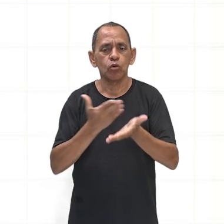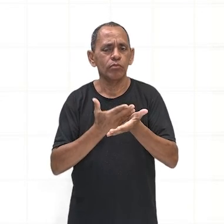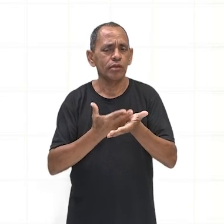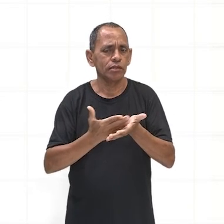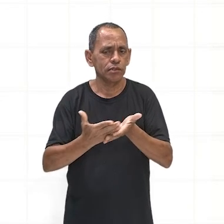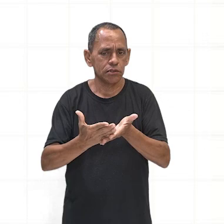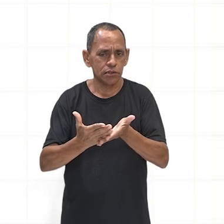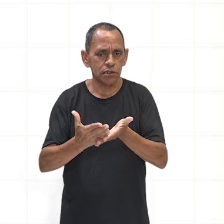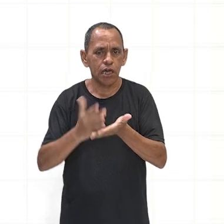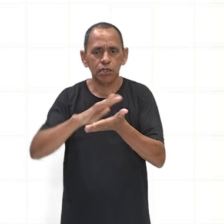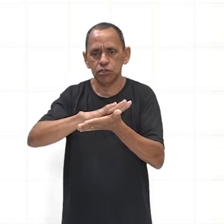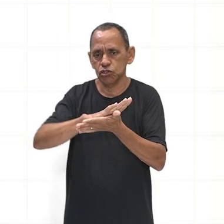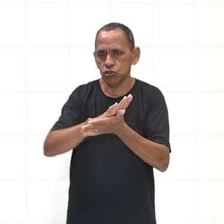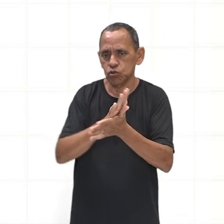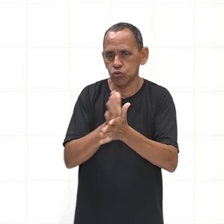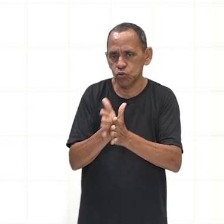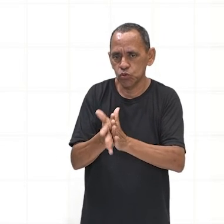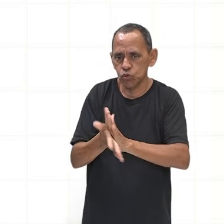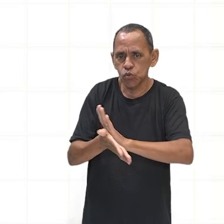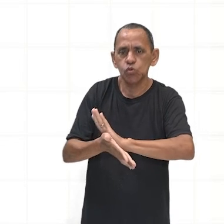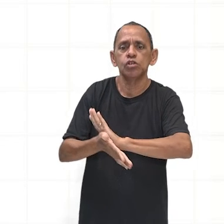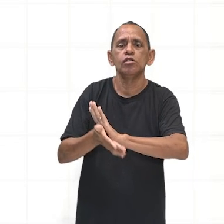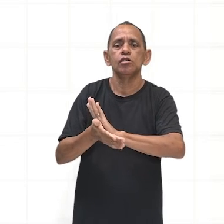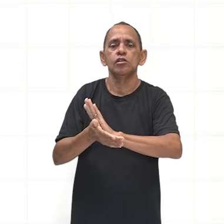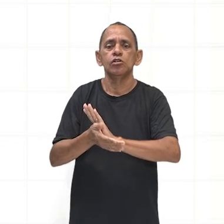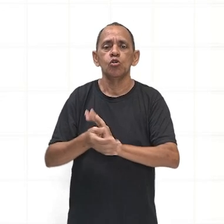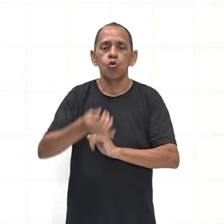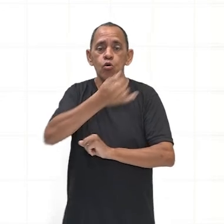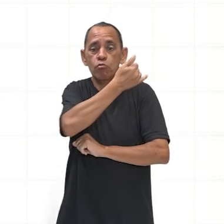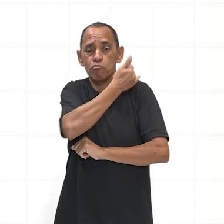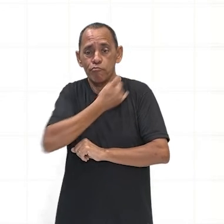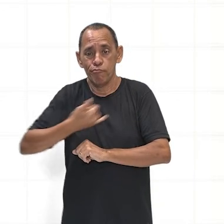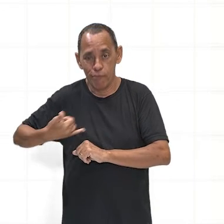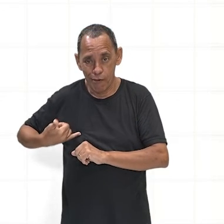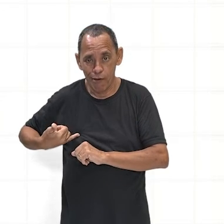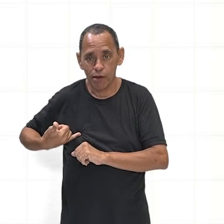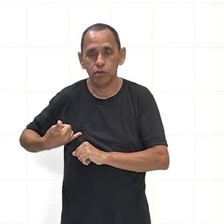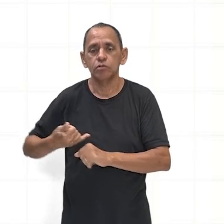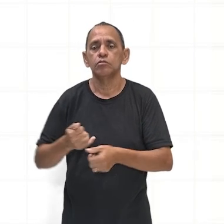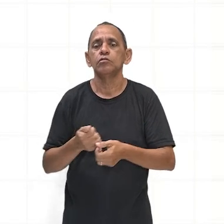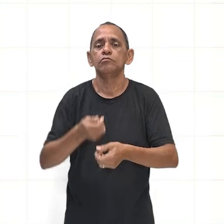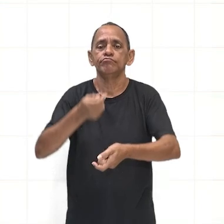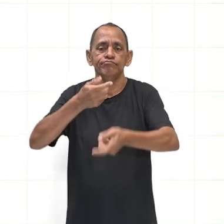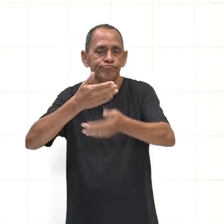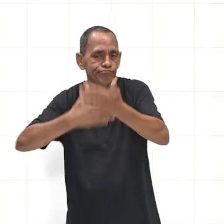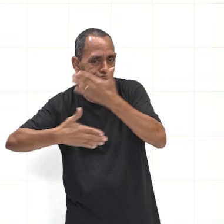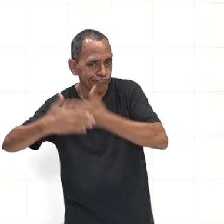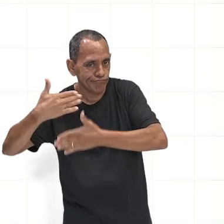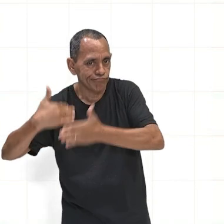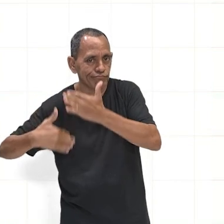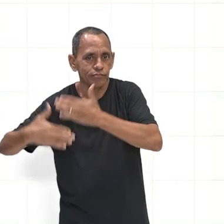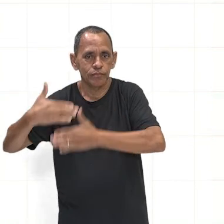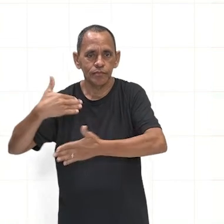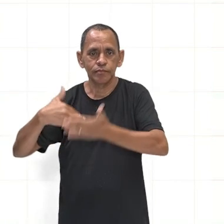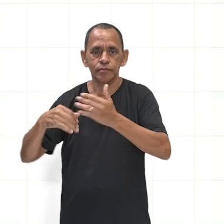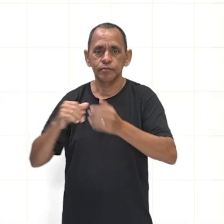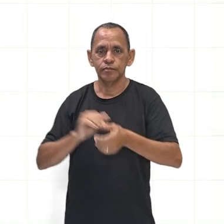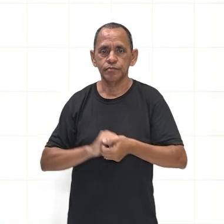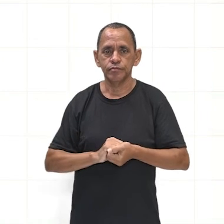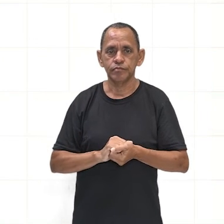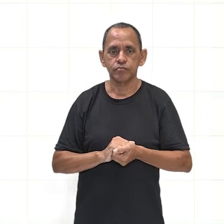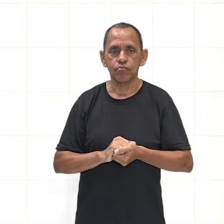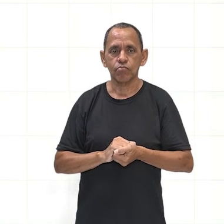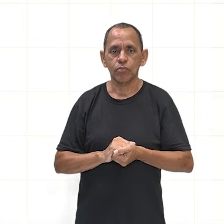que este império entre em decadência, tá? Os espanhóis organizaram aí, ó, um